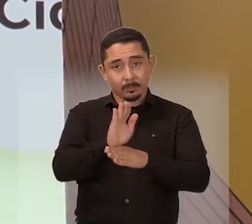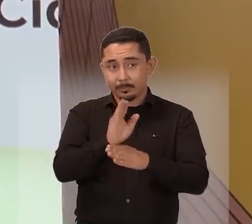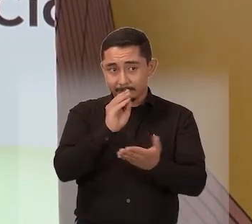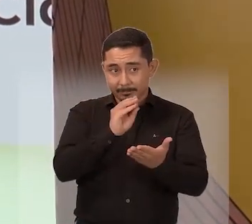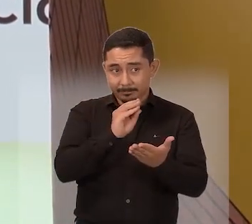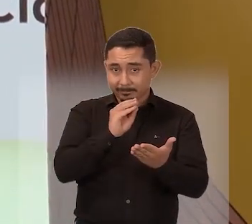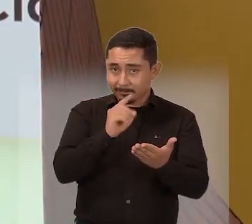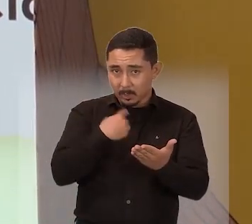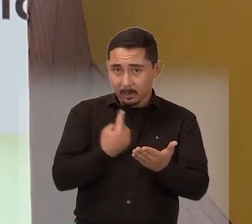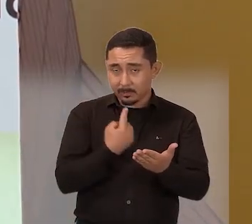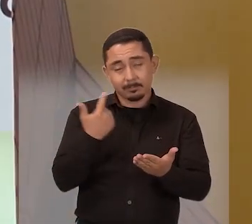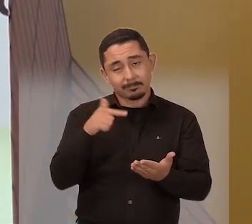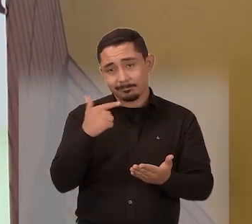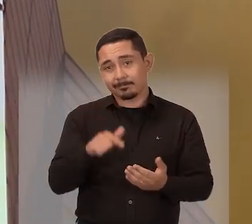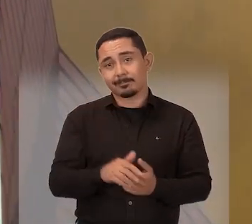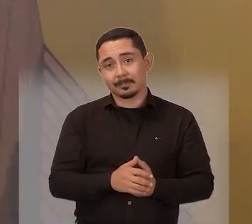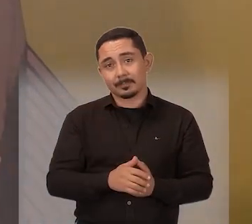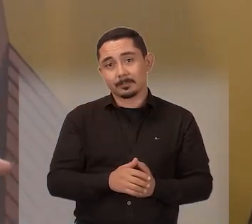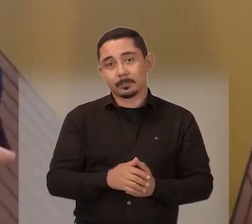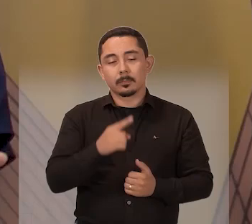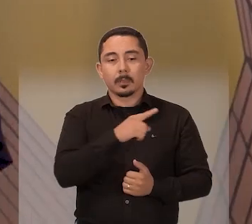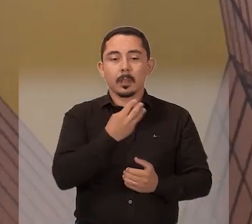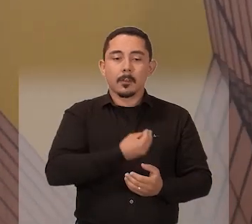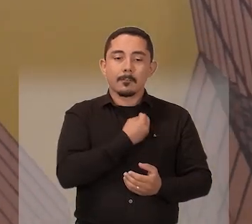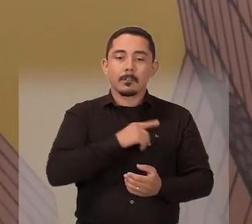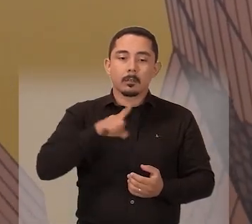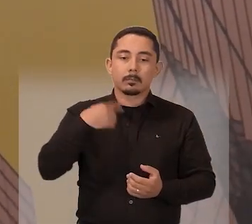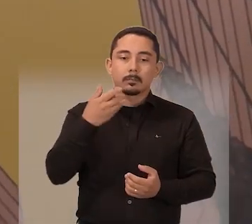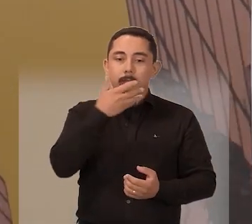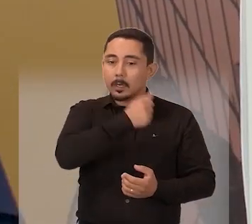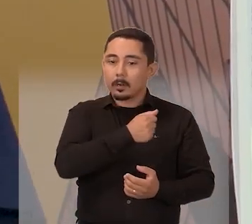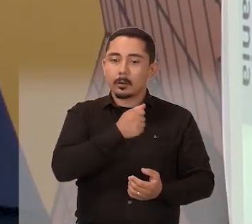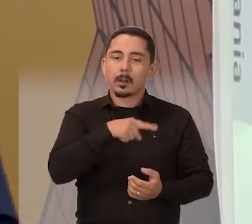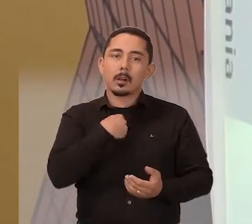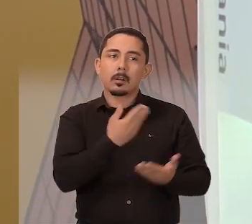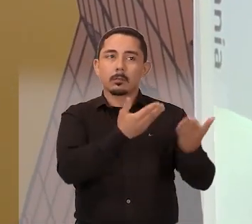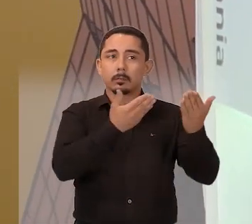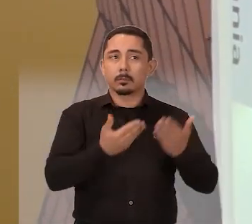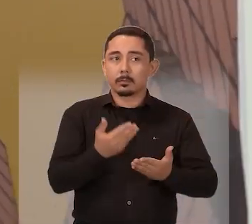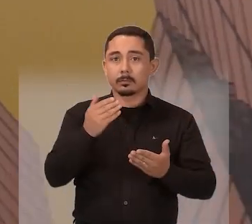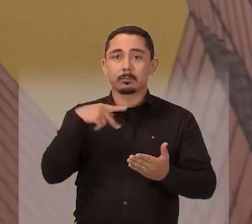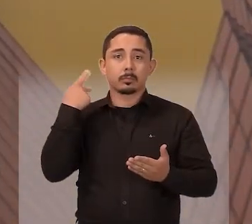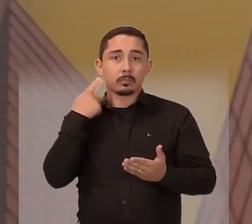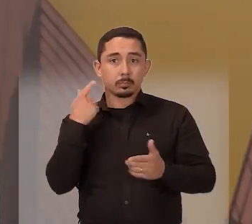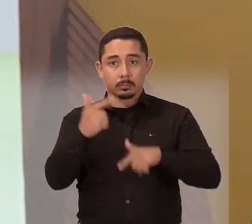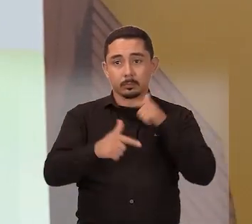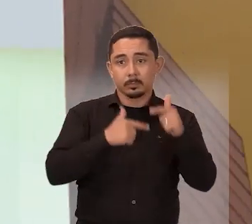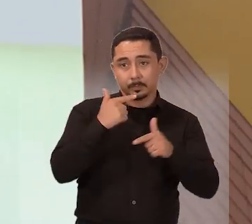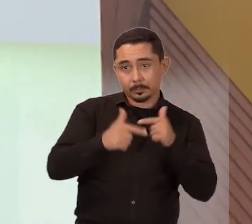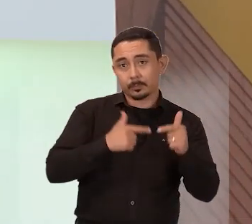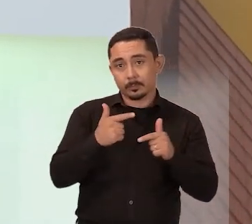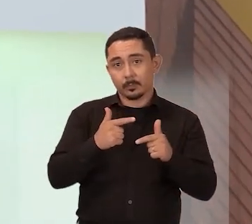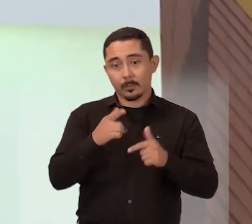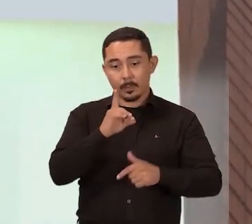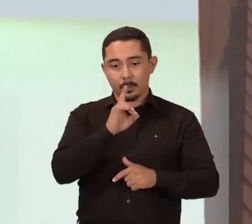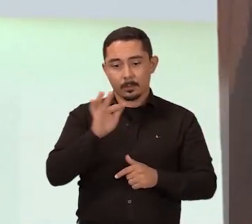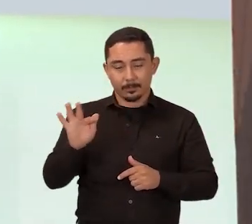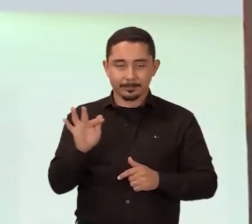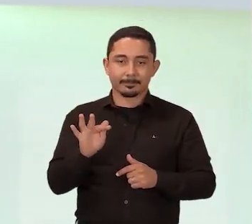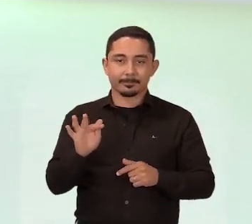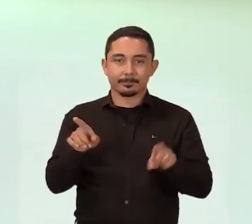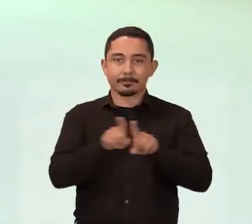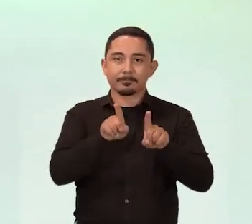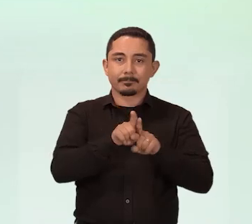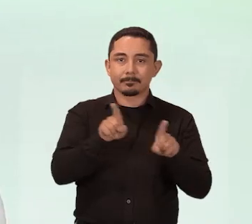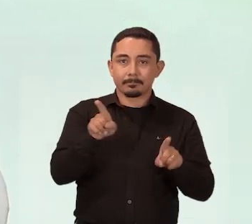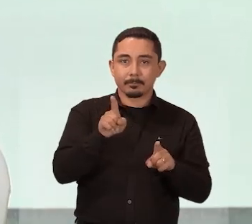sem ajuda. Para entendermos um pouco mais do projeto Vida Após Resgate, eu recebo aqui no estúdio a Procuradora do